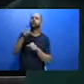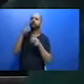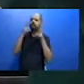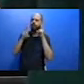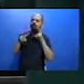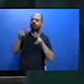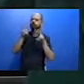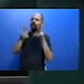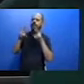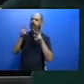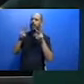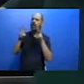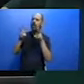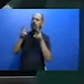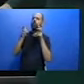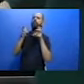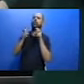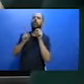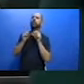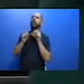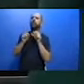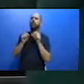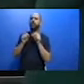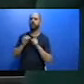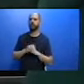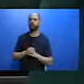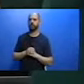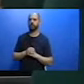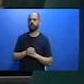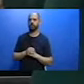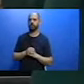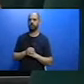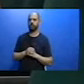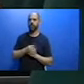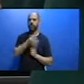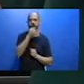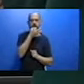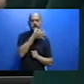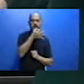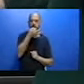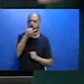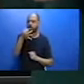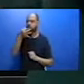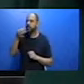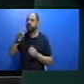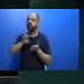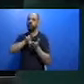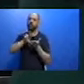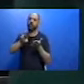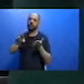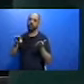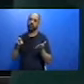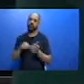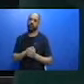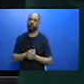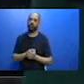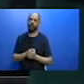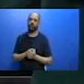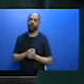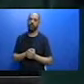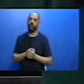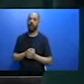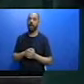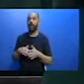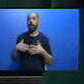atenção muda tá cada pessoa vai olhar uma coisa primeiro alguém vão olhar